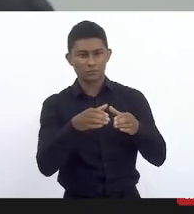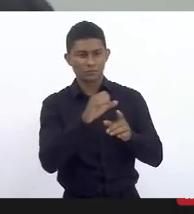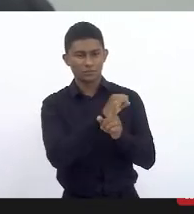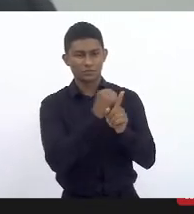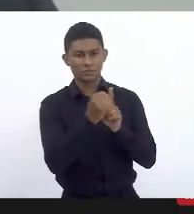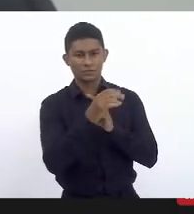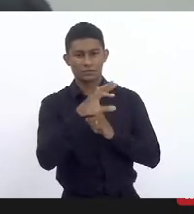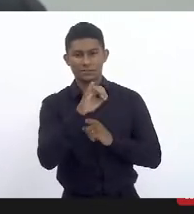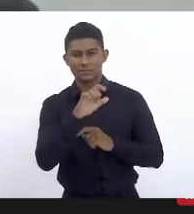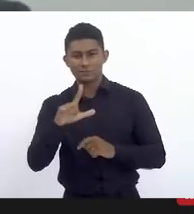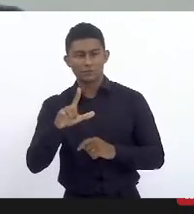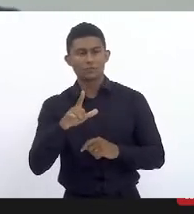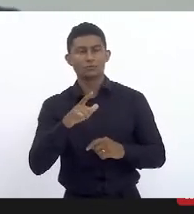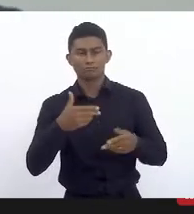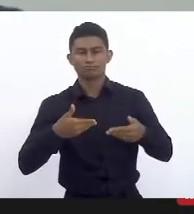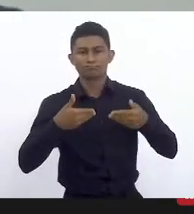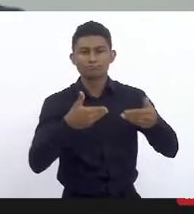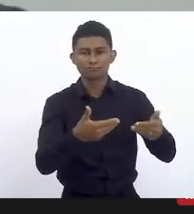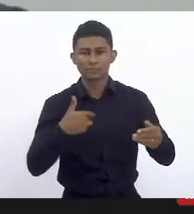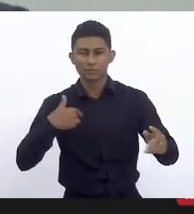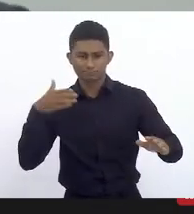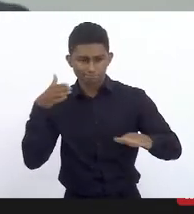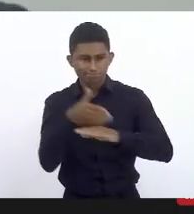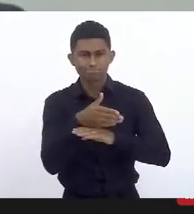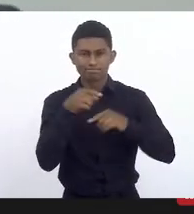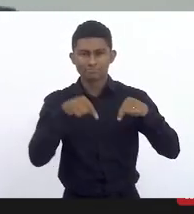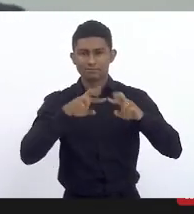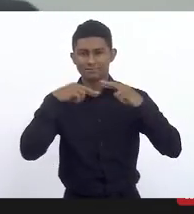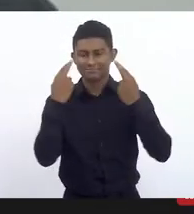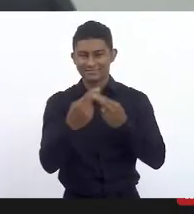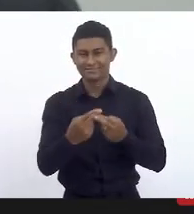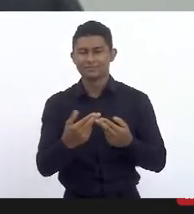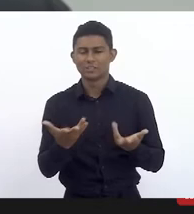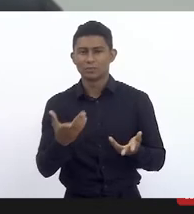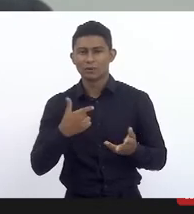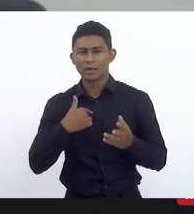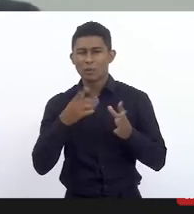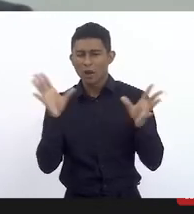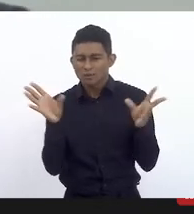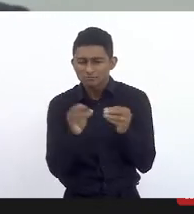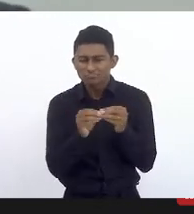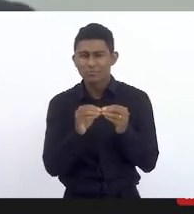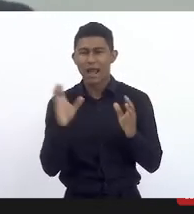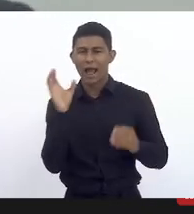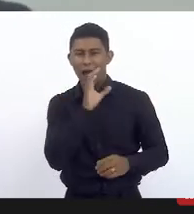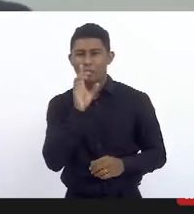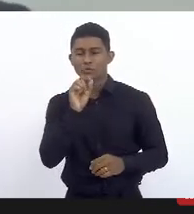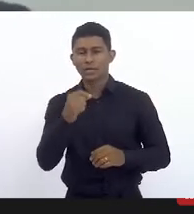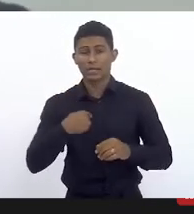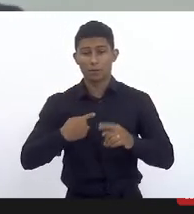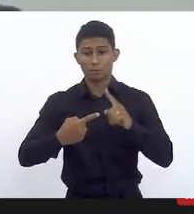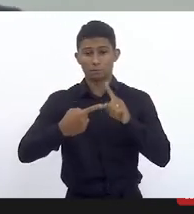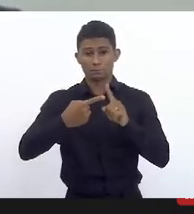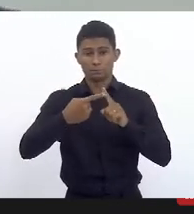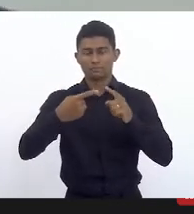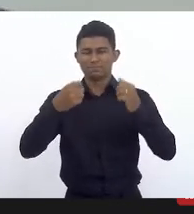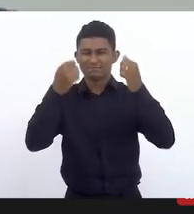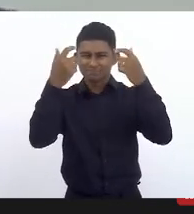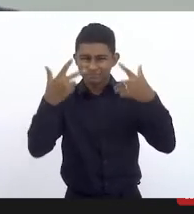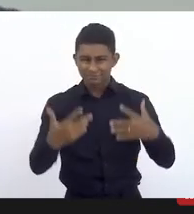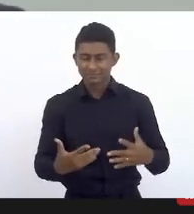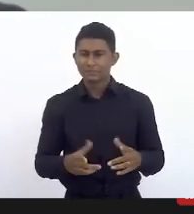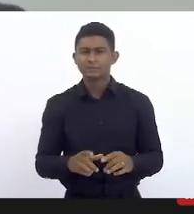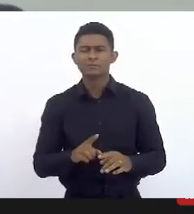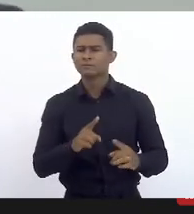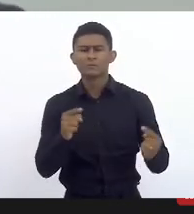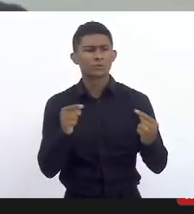participar. E aí, já para ser breve, já tomo aí meu primeiro ponto, que é justamente